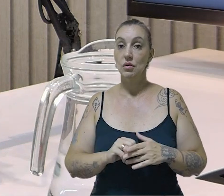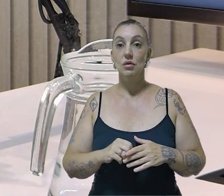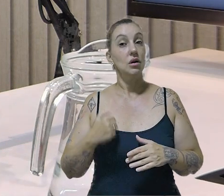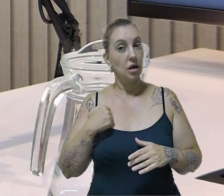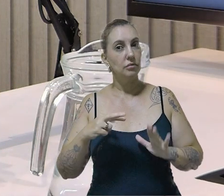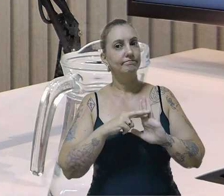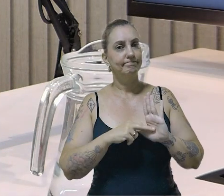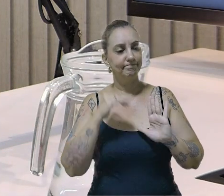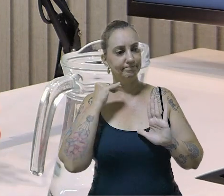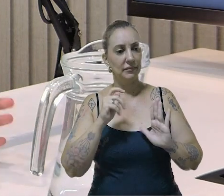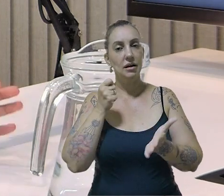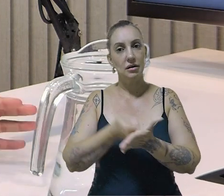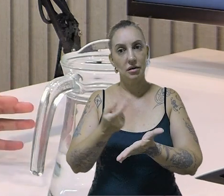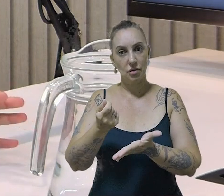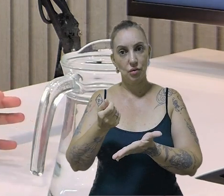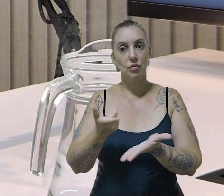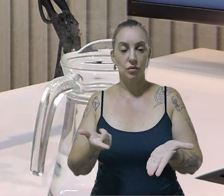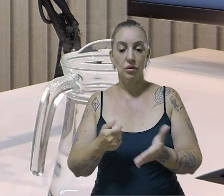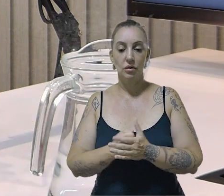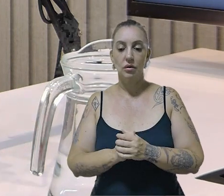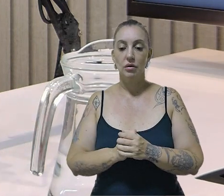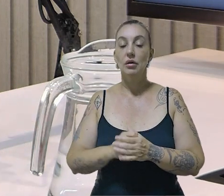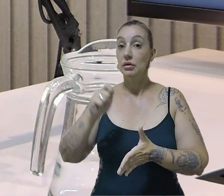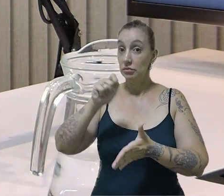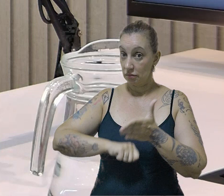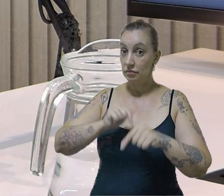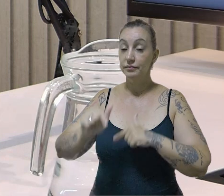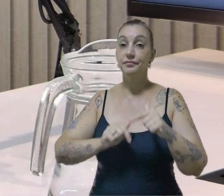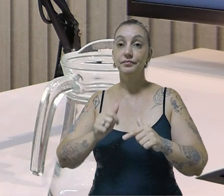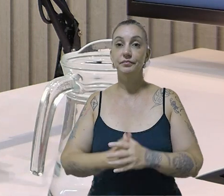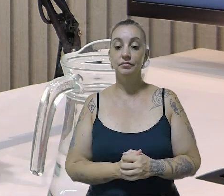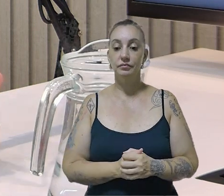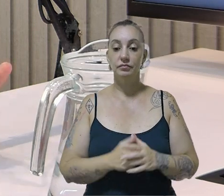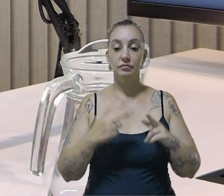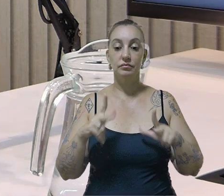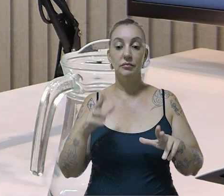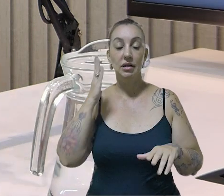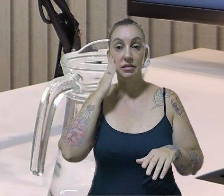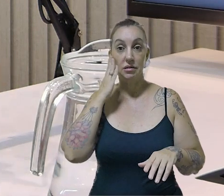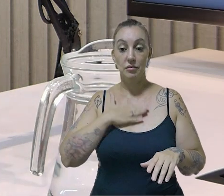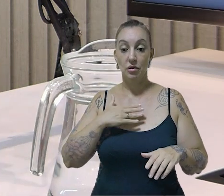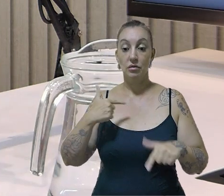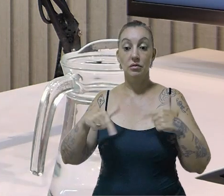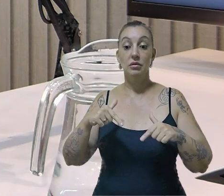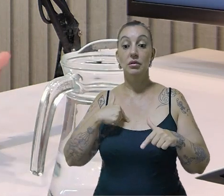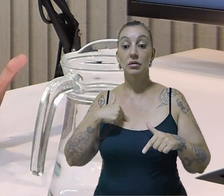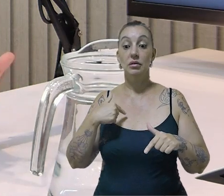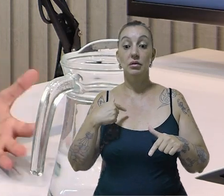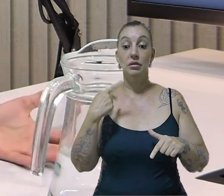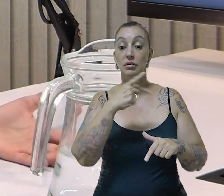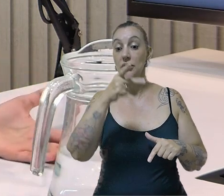muito criteriosa na coisa do cachê é sempre condição assim para eu fechar o trabalho uhum não é só saber o meu cachê é saber o